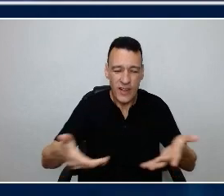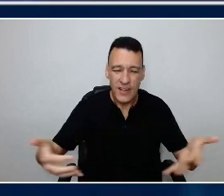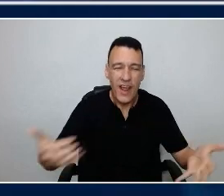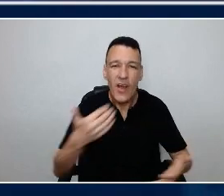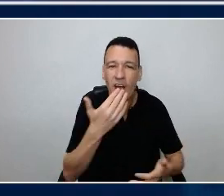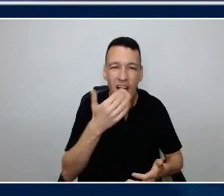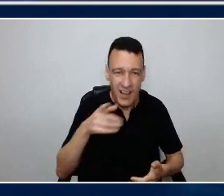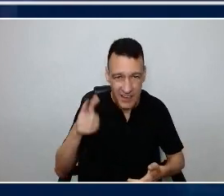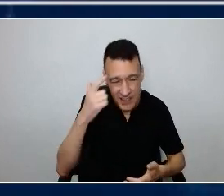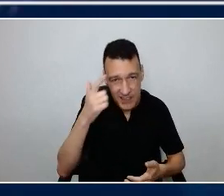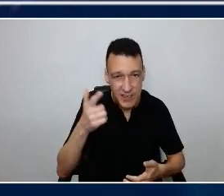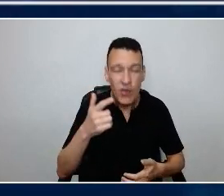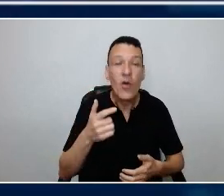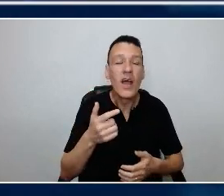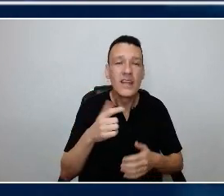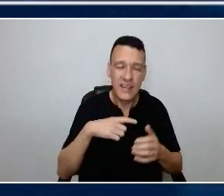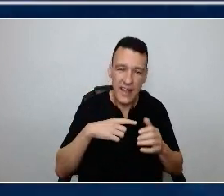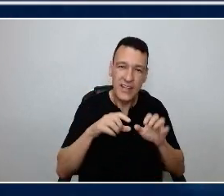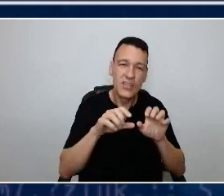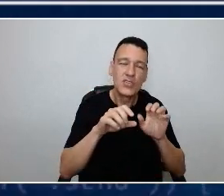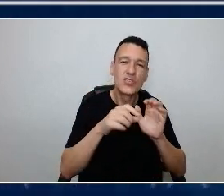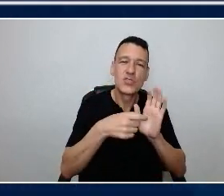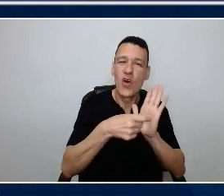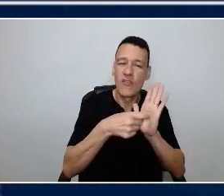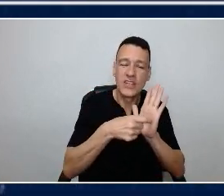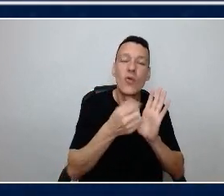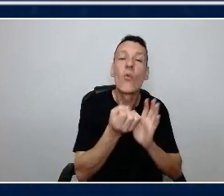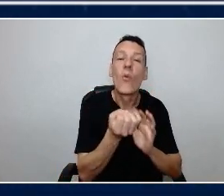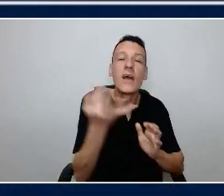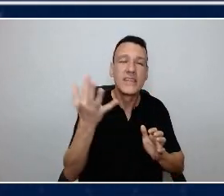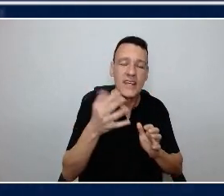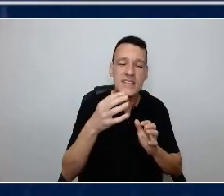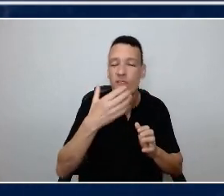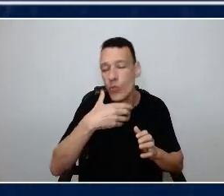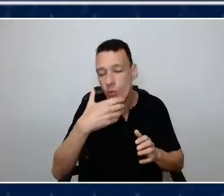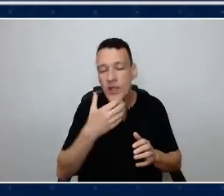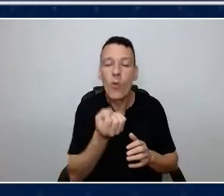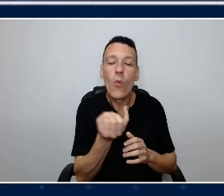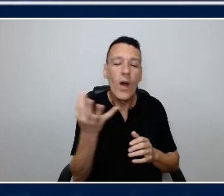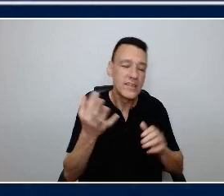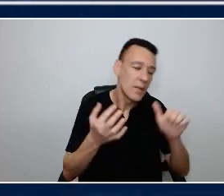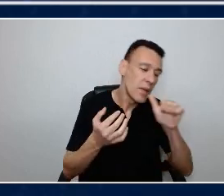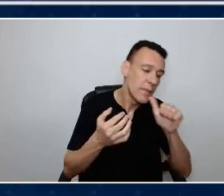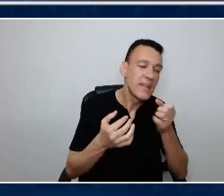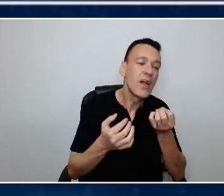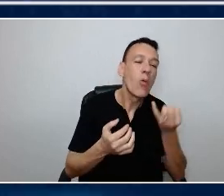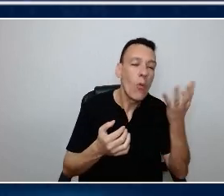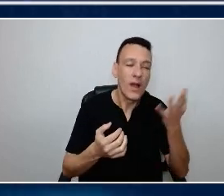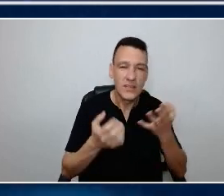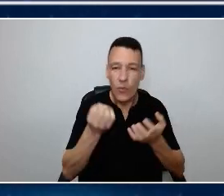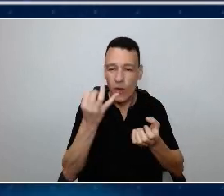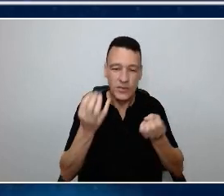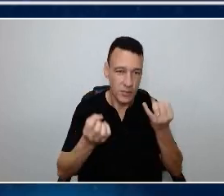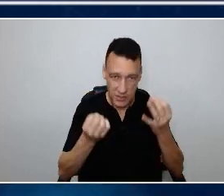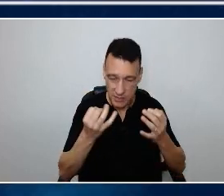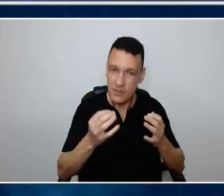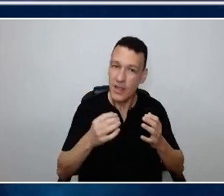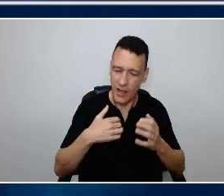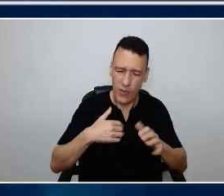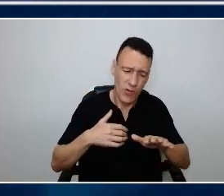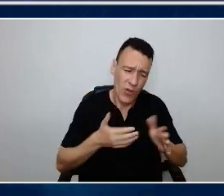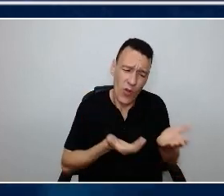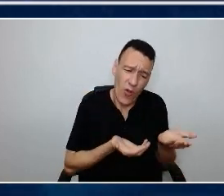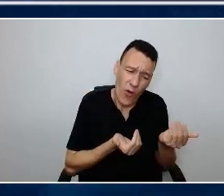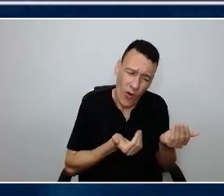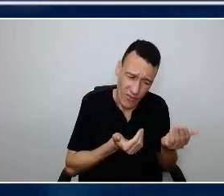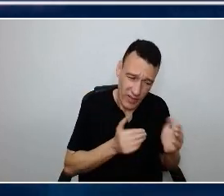Quantas frutas quantas bebidas não sei o que eu cheguei a fazer isso que massa e eu era novinho eu tomei um calote galera tipo o cara virou e falou Você